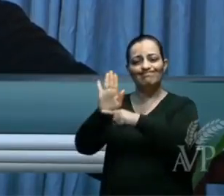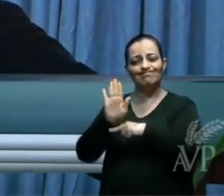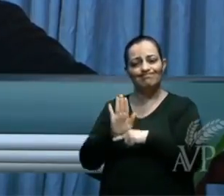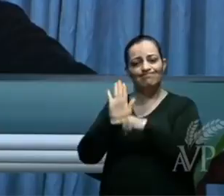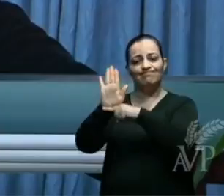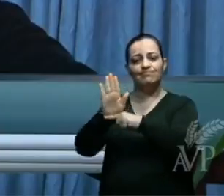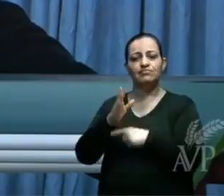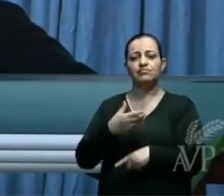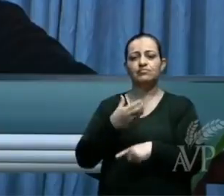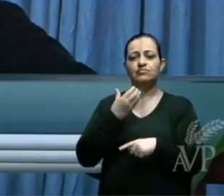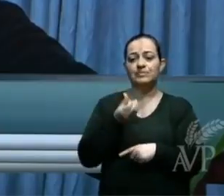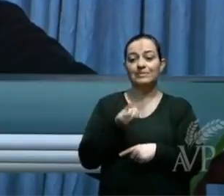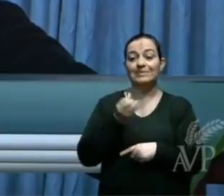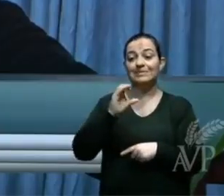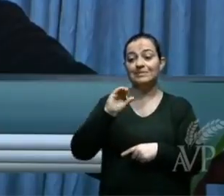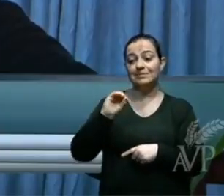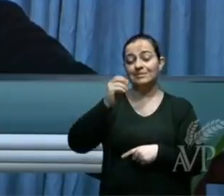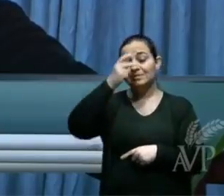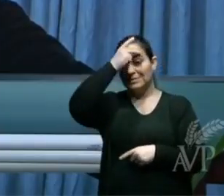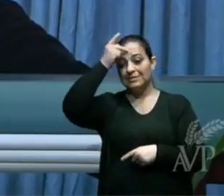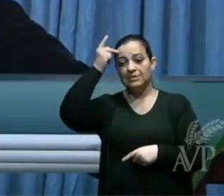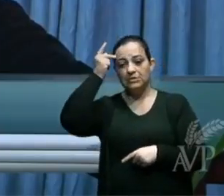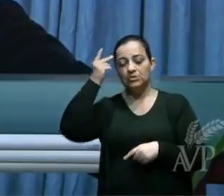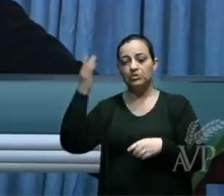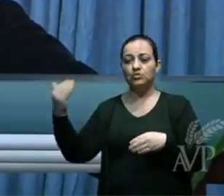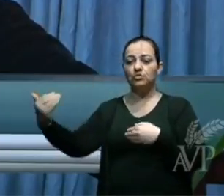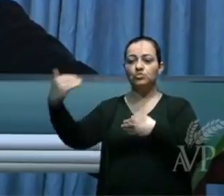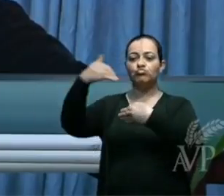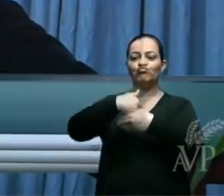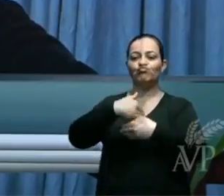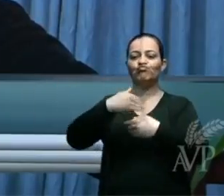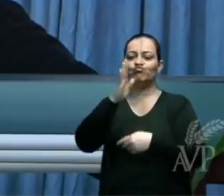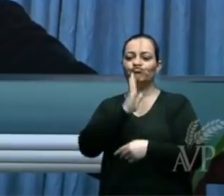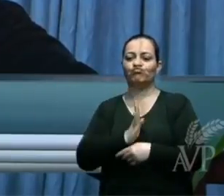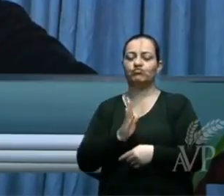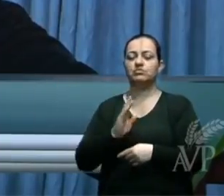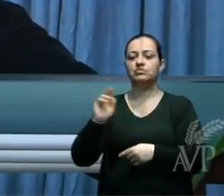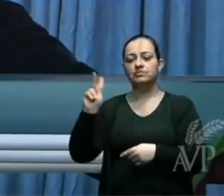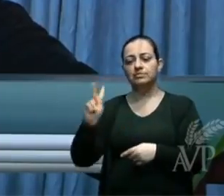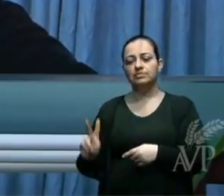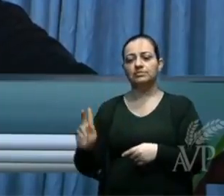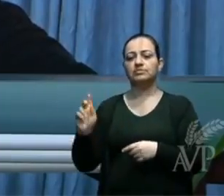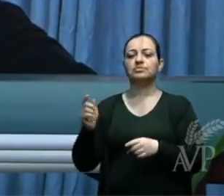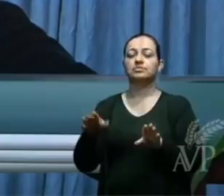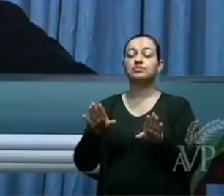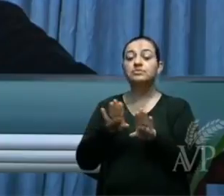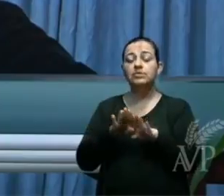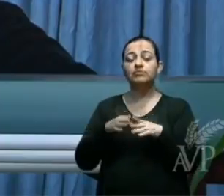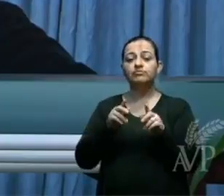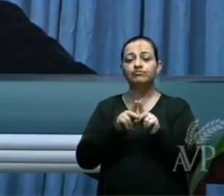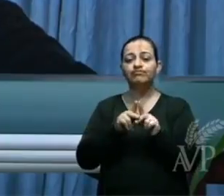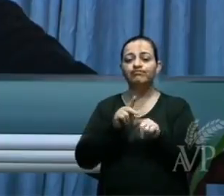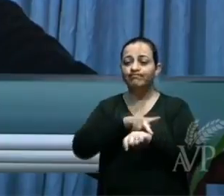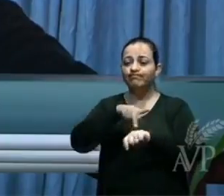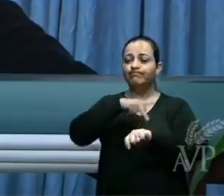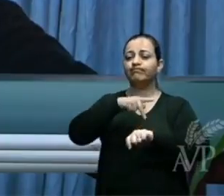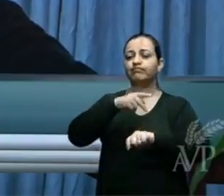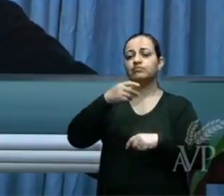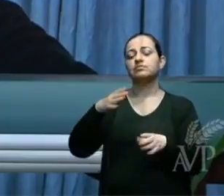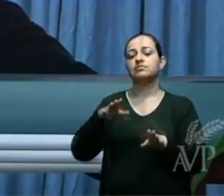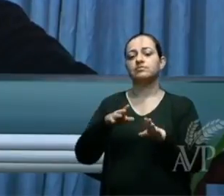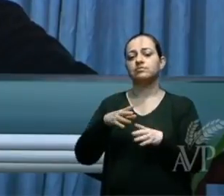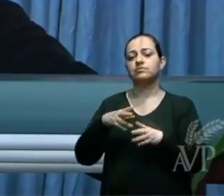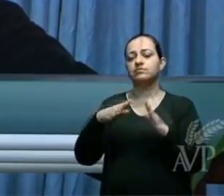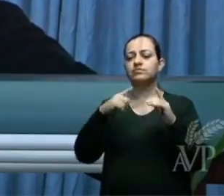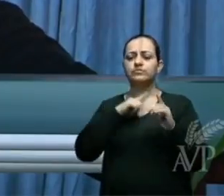base de 60 irmãos quiser da venezuela então eles como é um para uma pessoa que